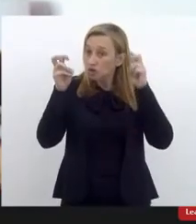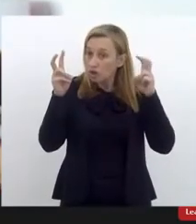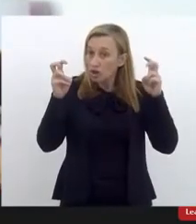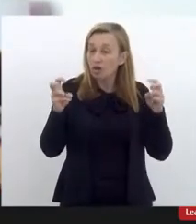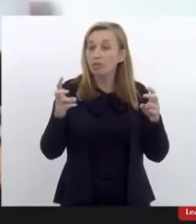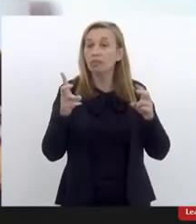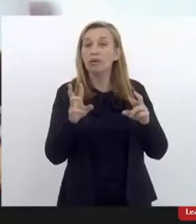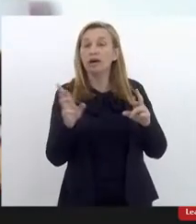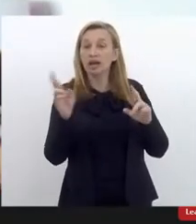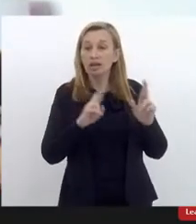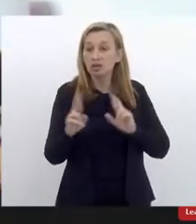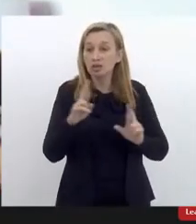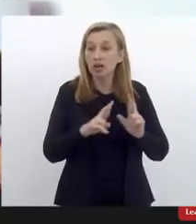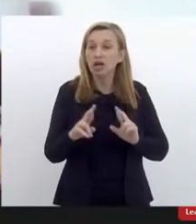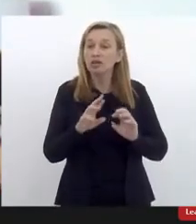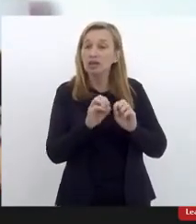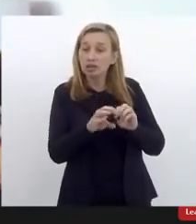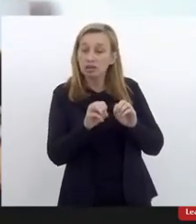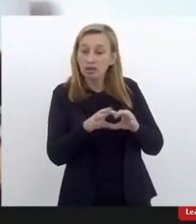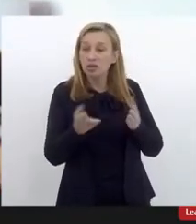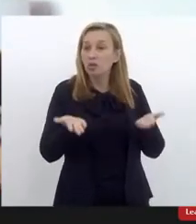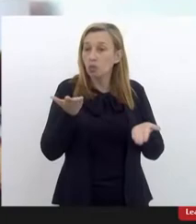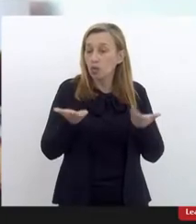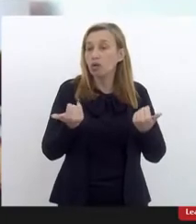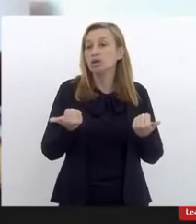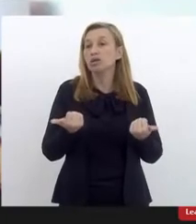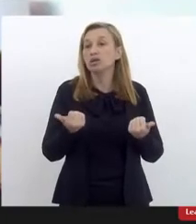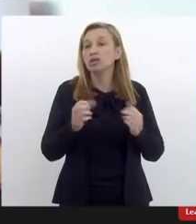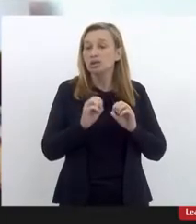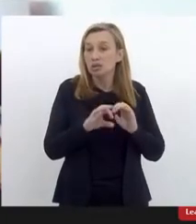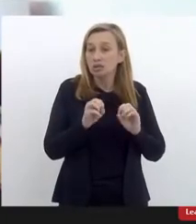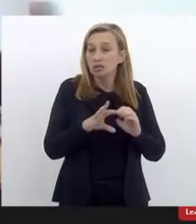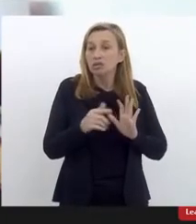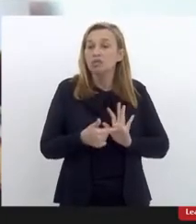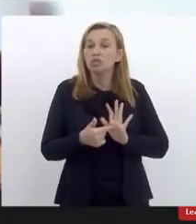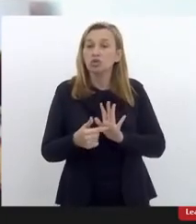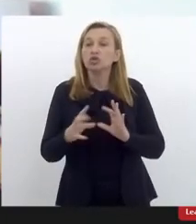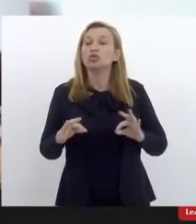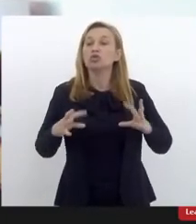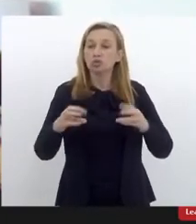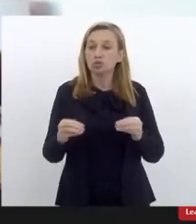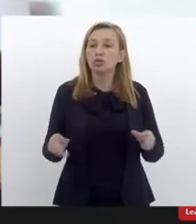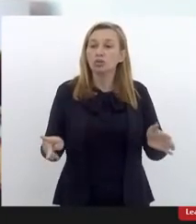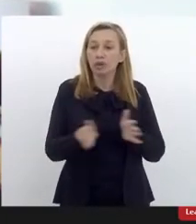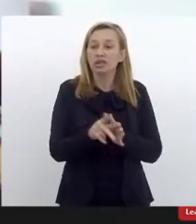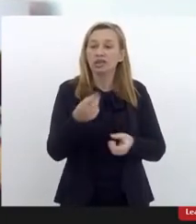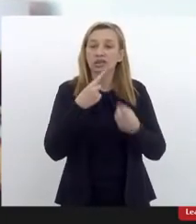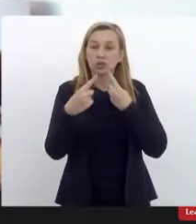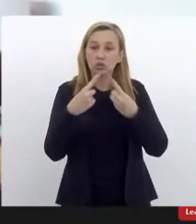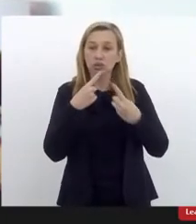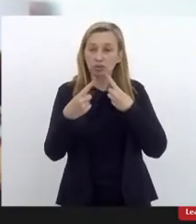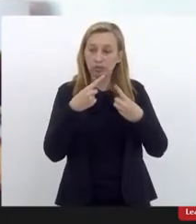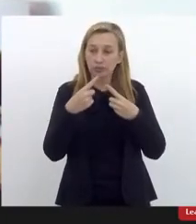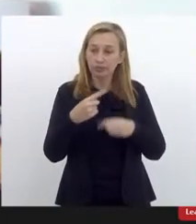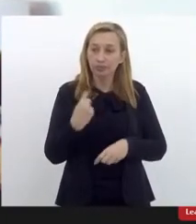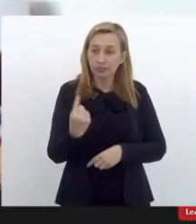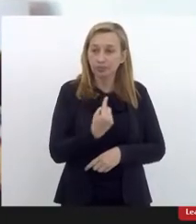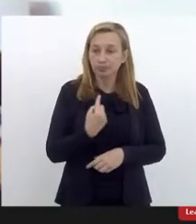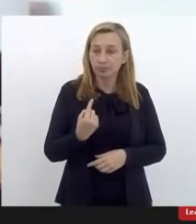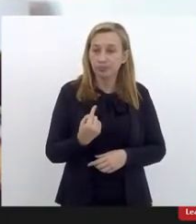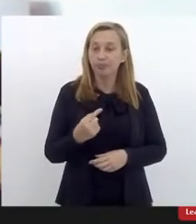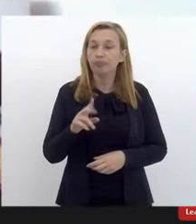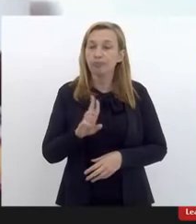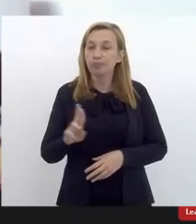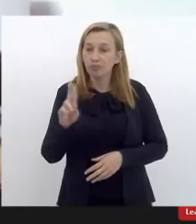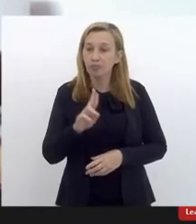relacionados, então, a esse balanço educacional acabam aparecendo aqui, fazendo parte do nosso debate, e acaba otimizando